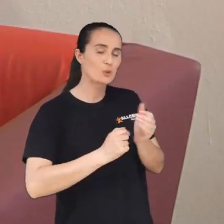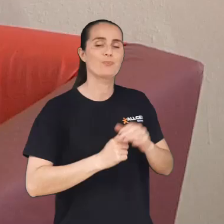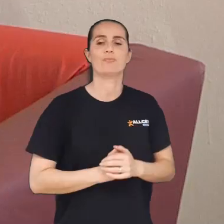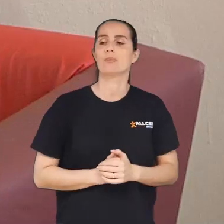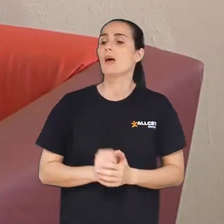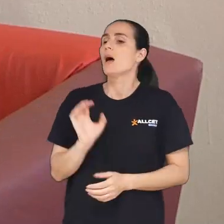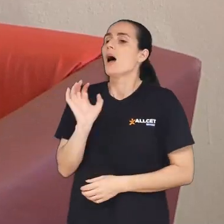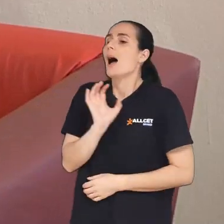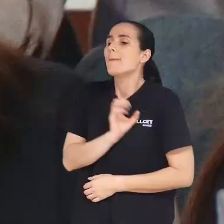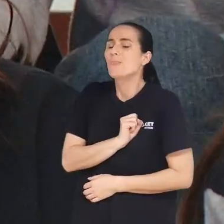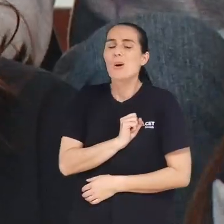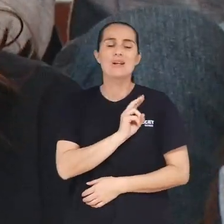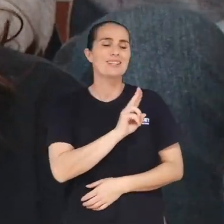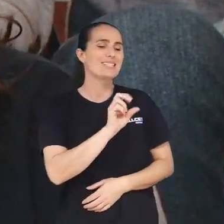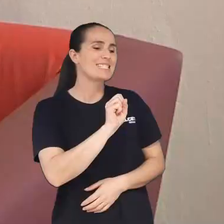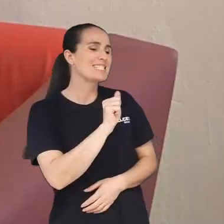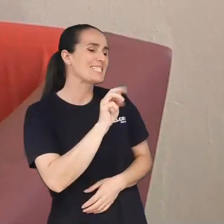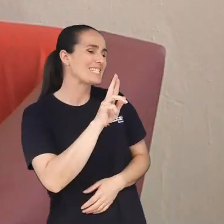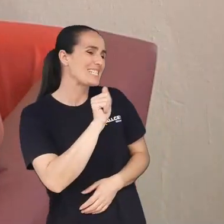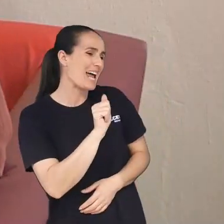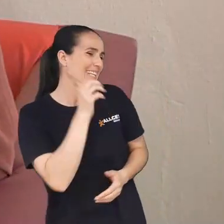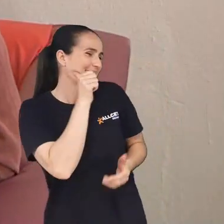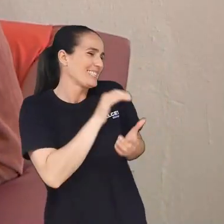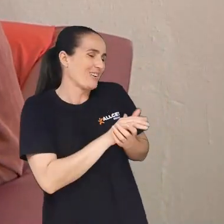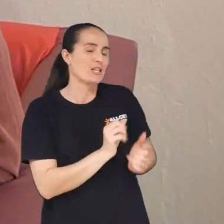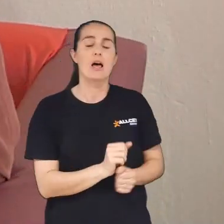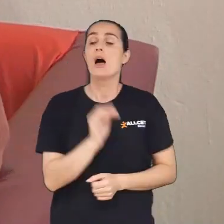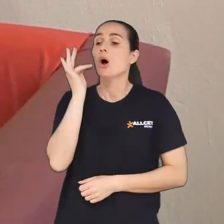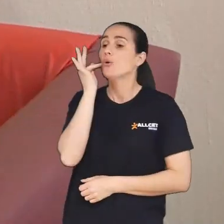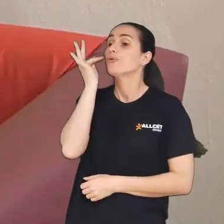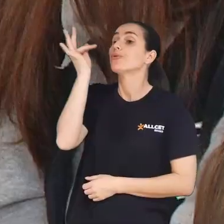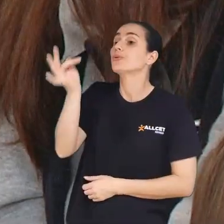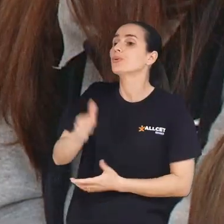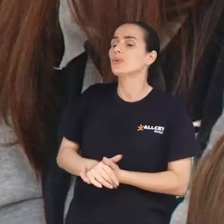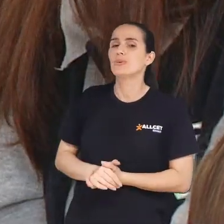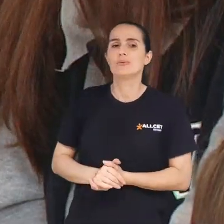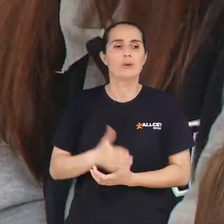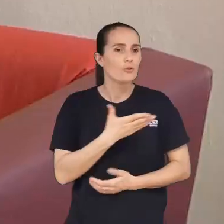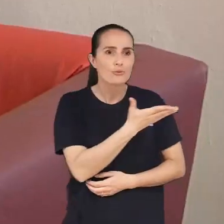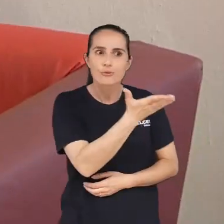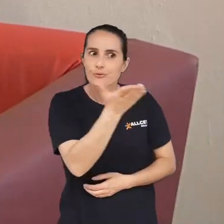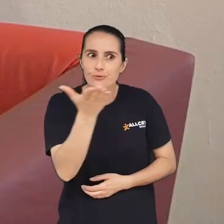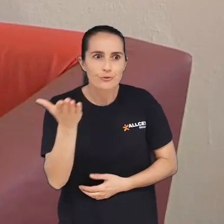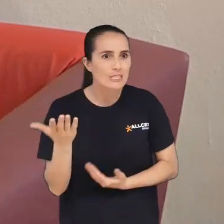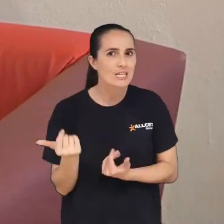Compromisso. Amor. Sara. Futuro.